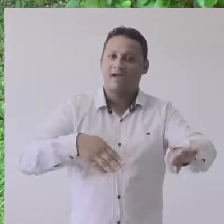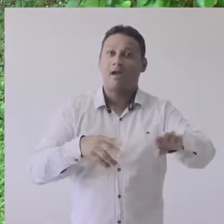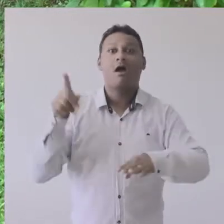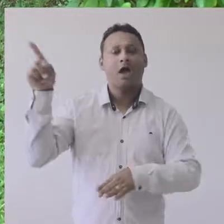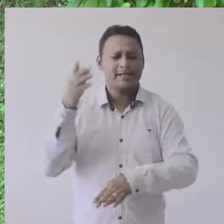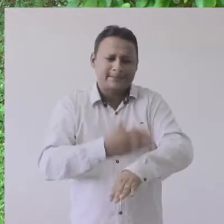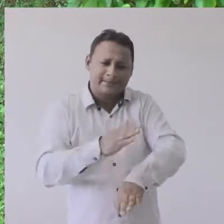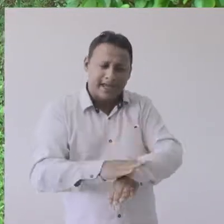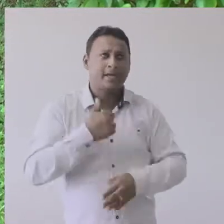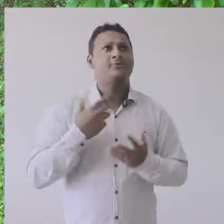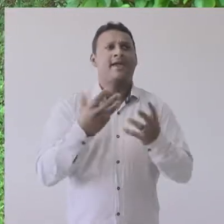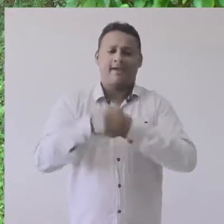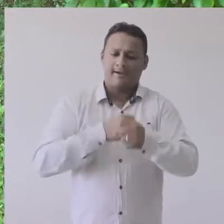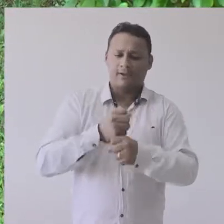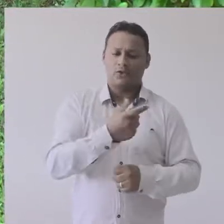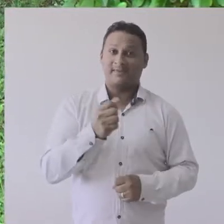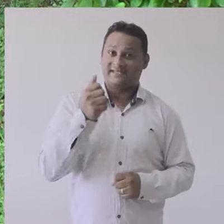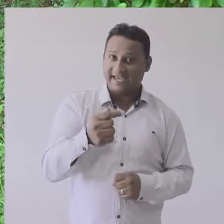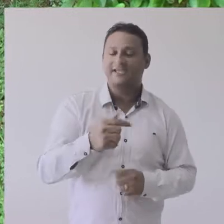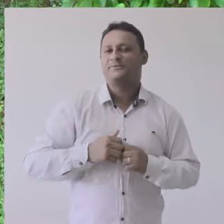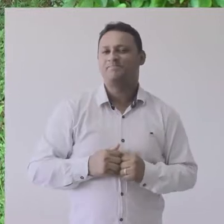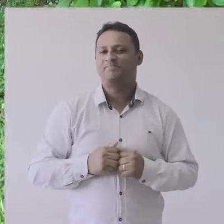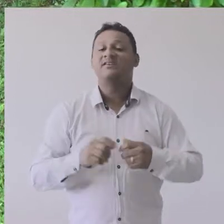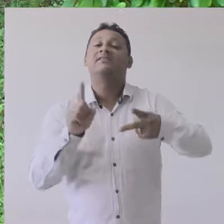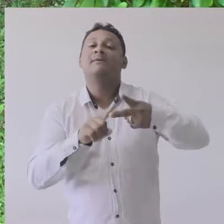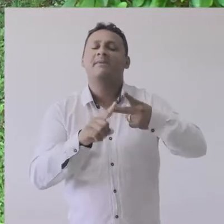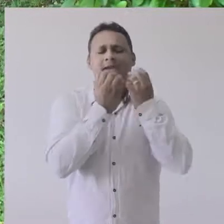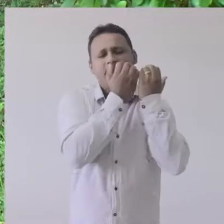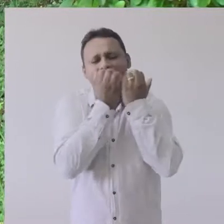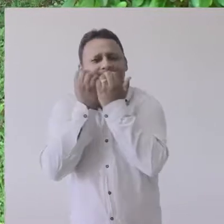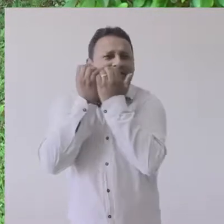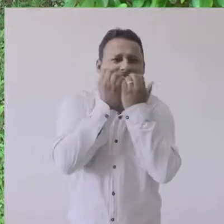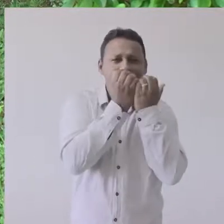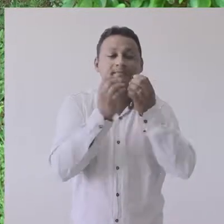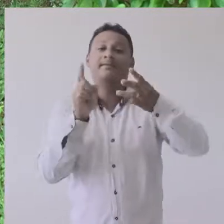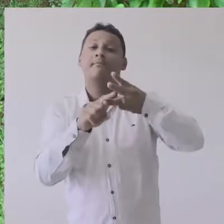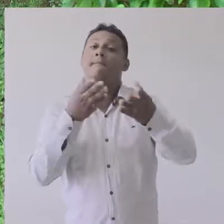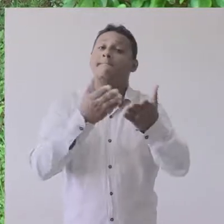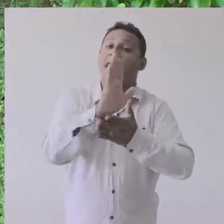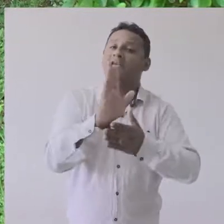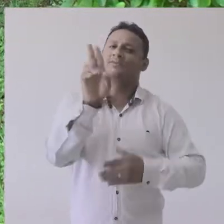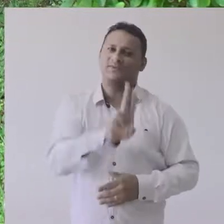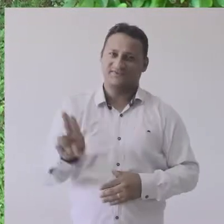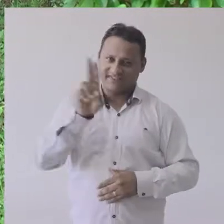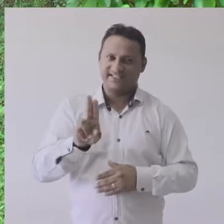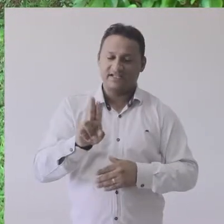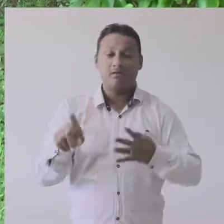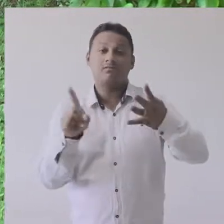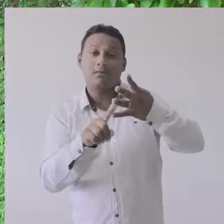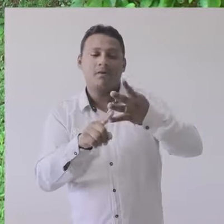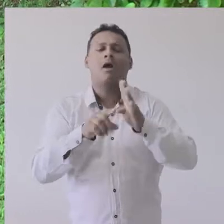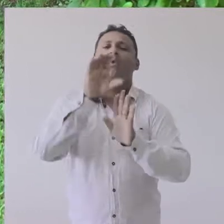na universidade. Foi uma realização muito grande. Que eu ia melhorar o meu currículo